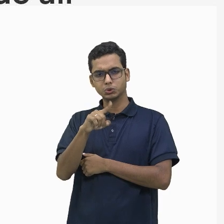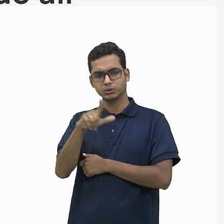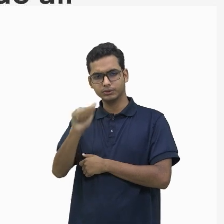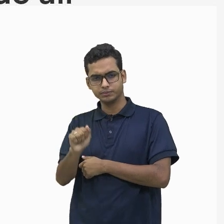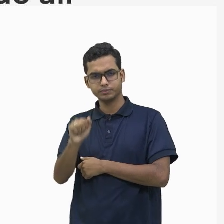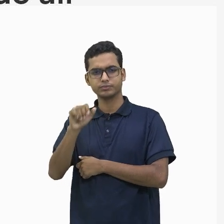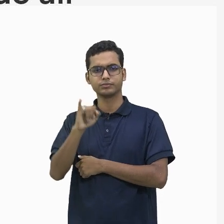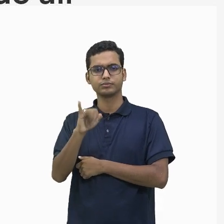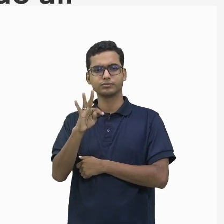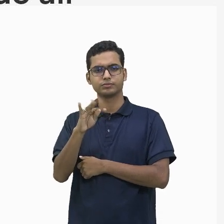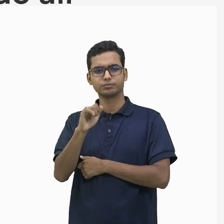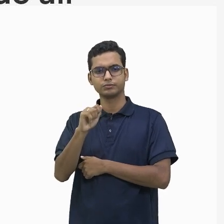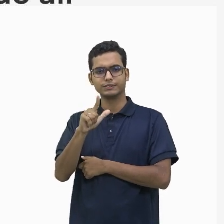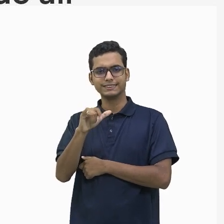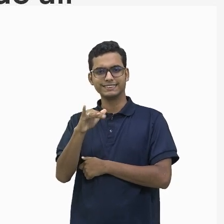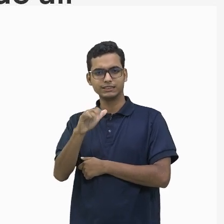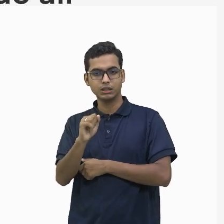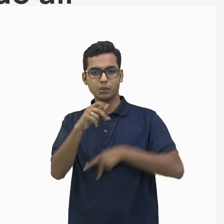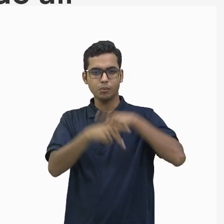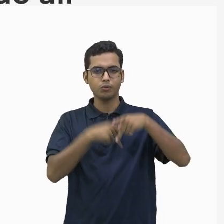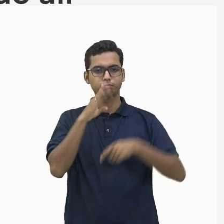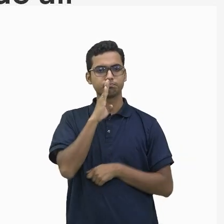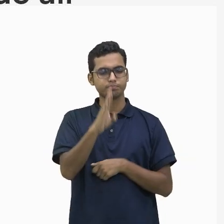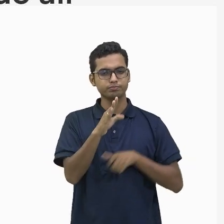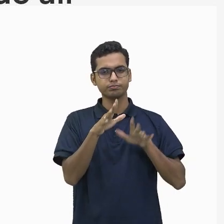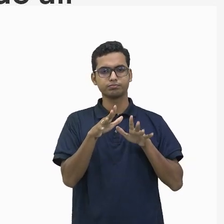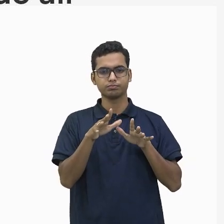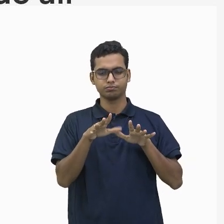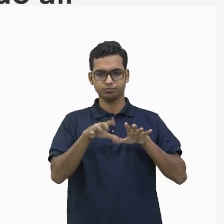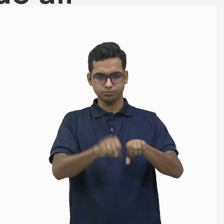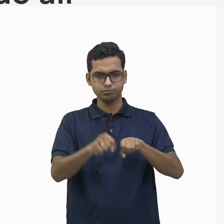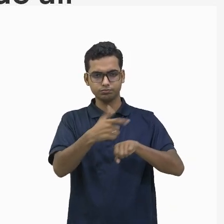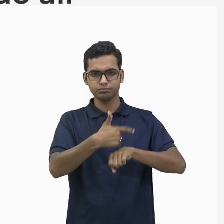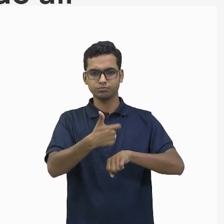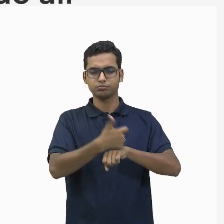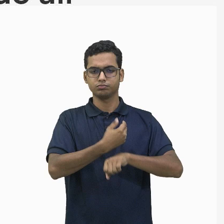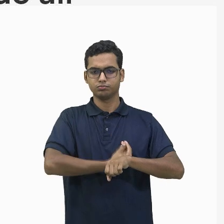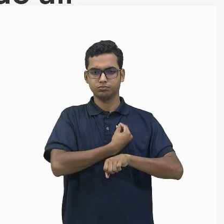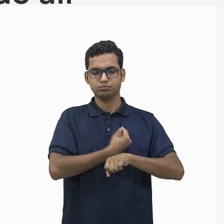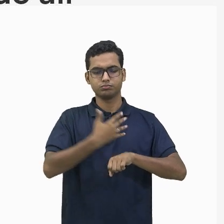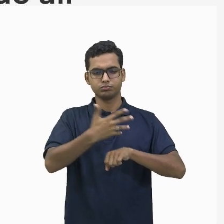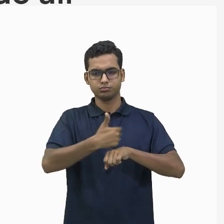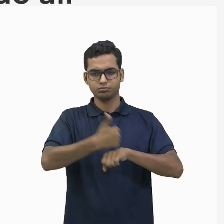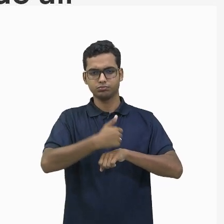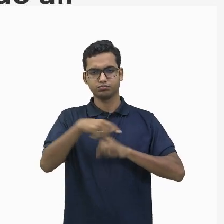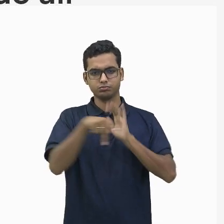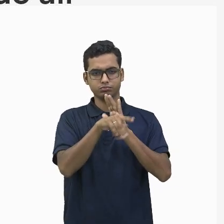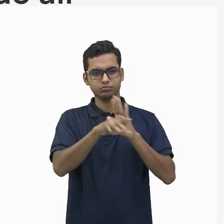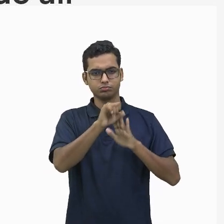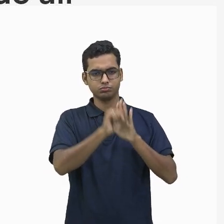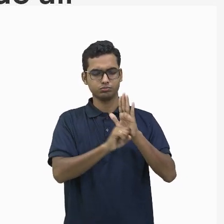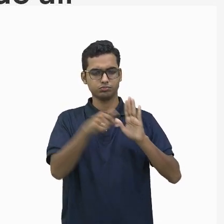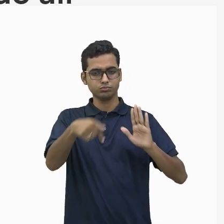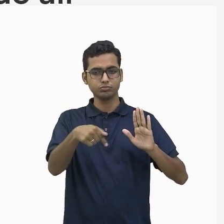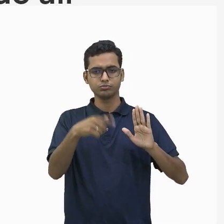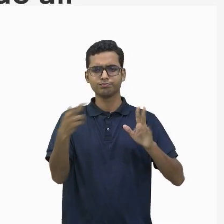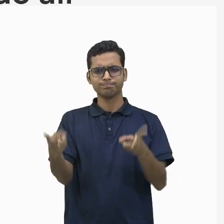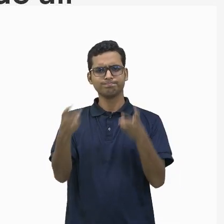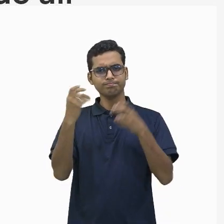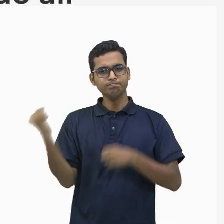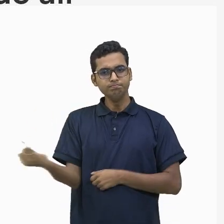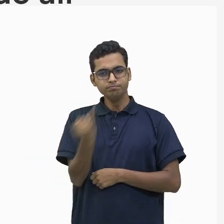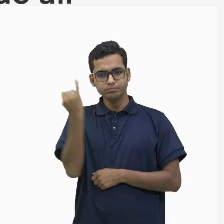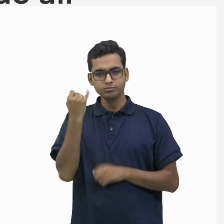haviam se estabelecido ali, então, no século VII. Então, perceba a importância, tá certo,